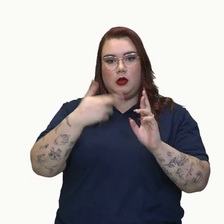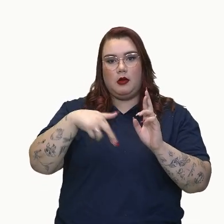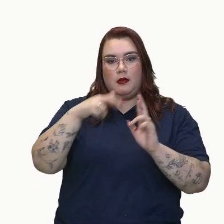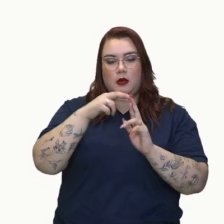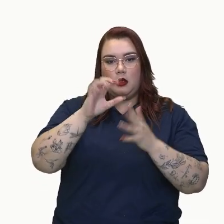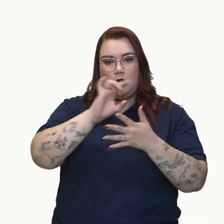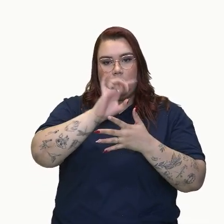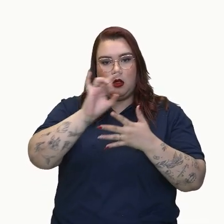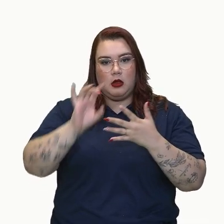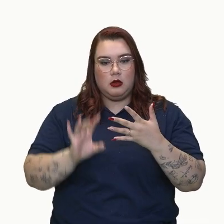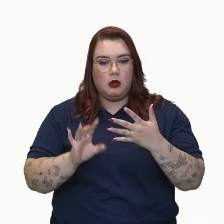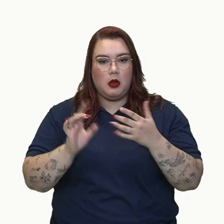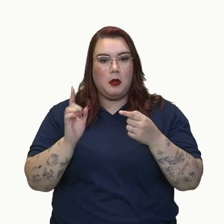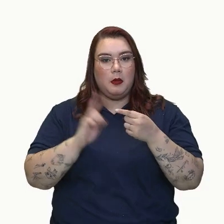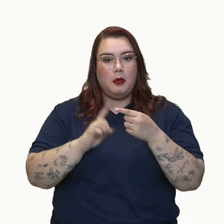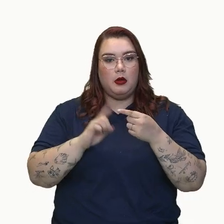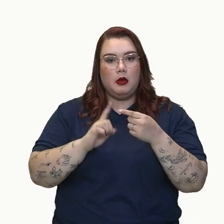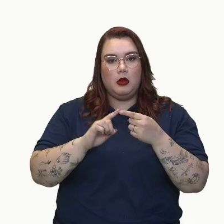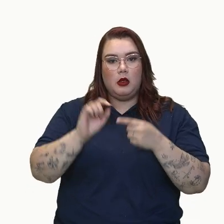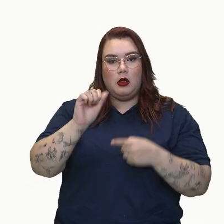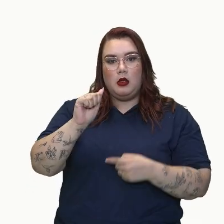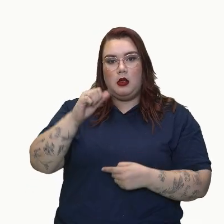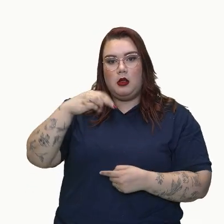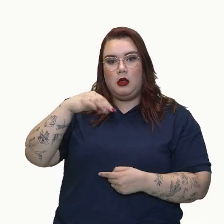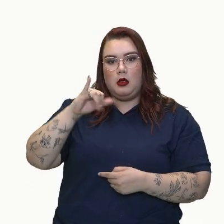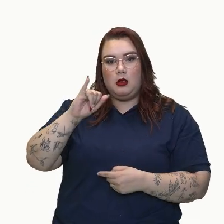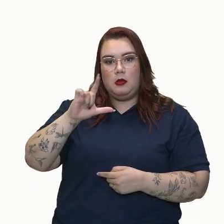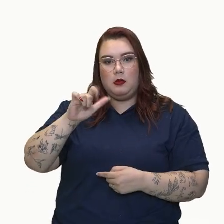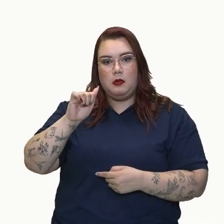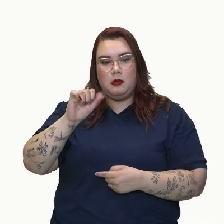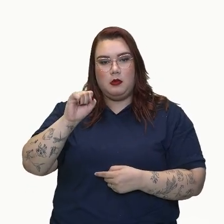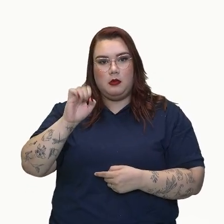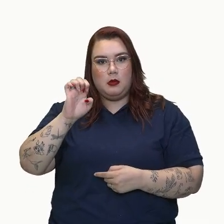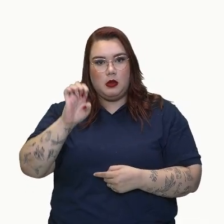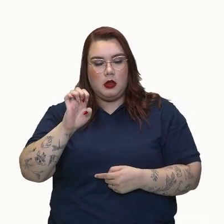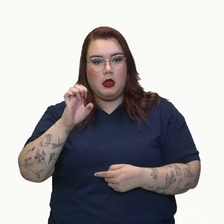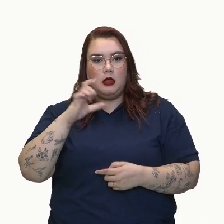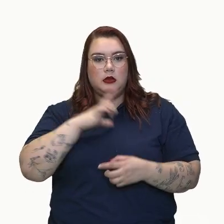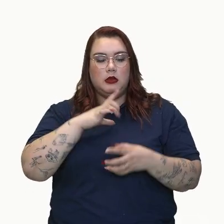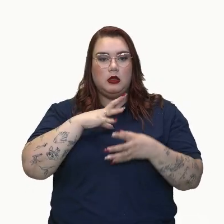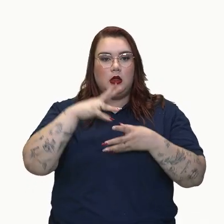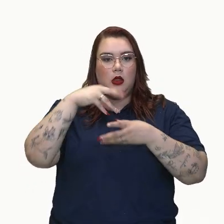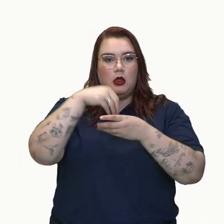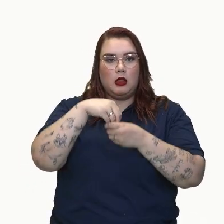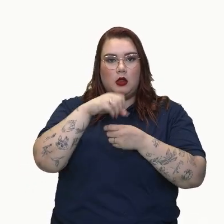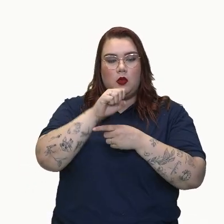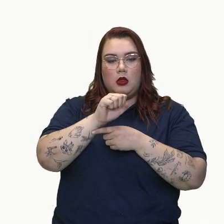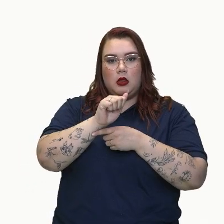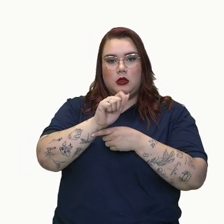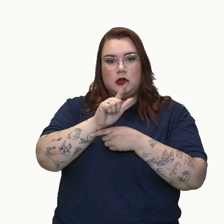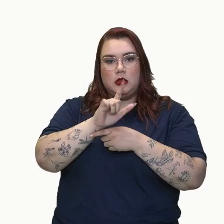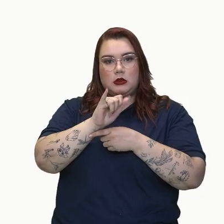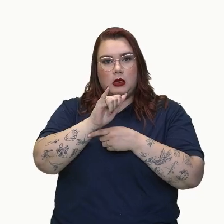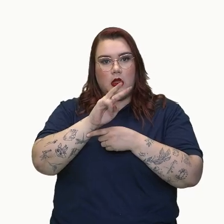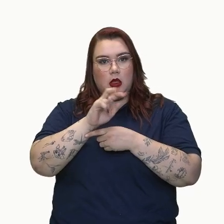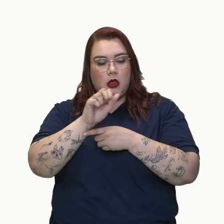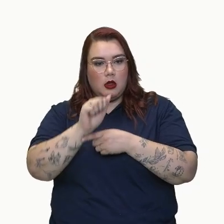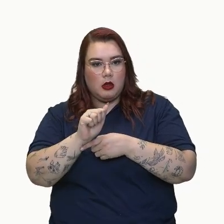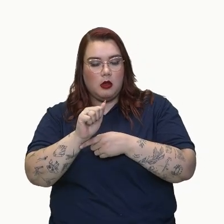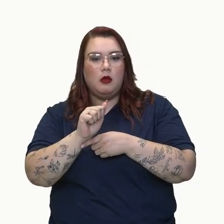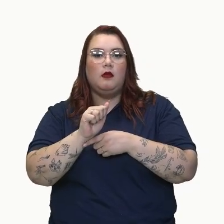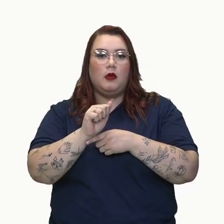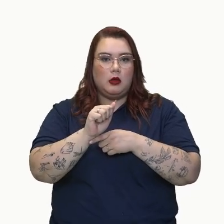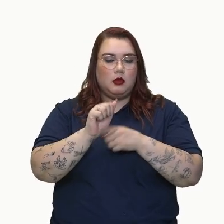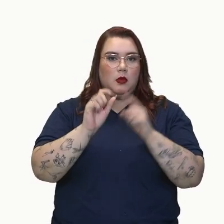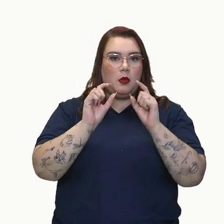Por exemplo, a amilase, ela está presente na saliva e no pâncreas, que decompõem o amido em açúcares menores. Ou seja,